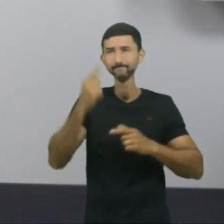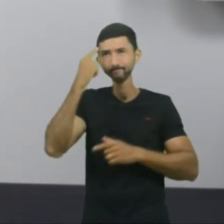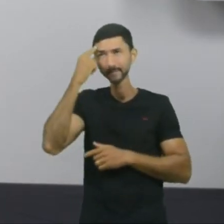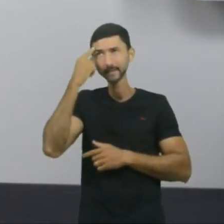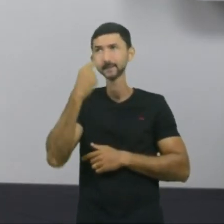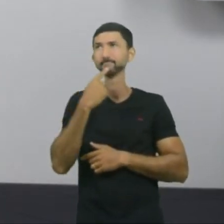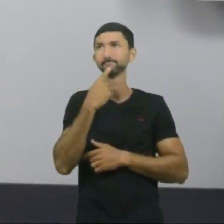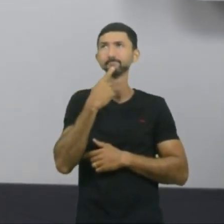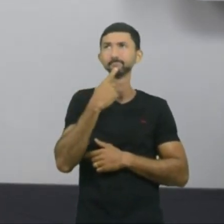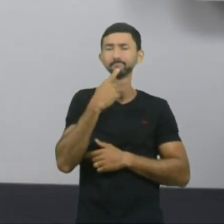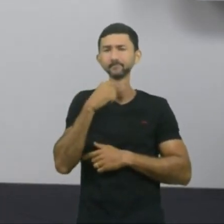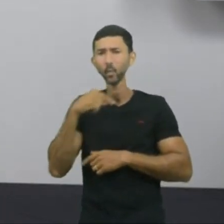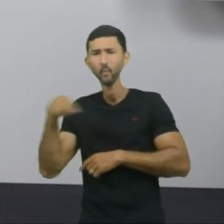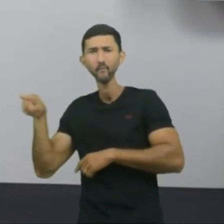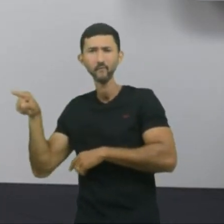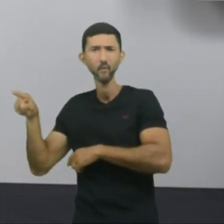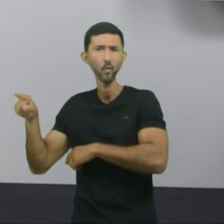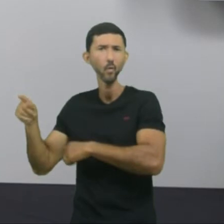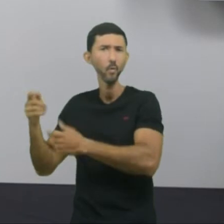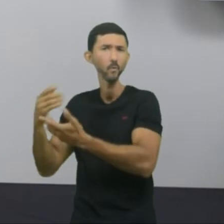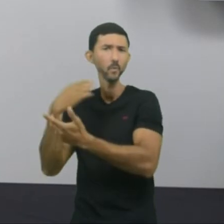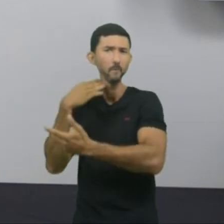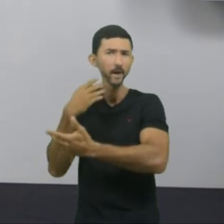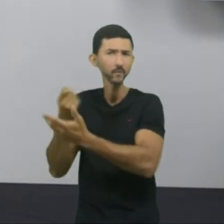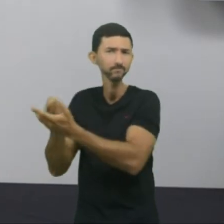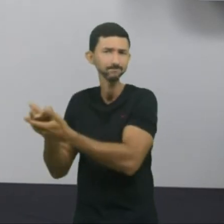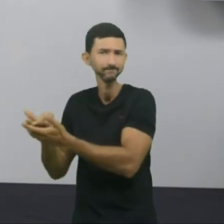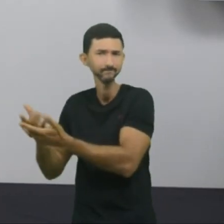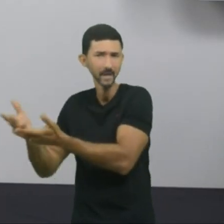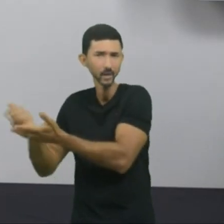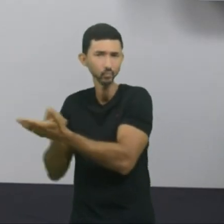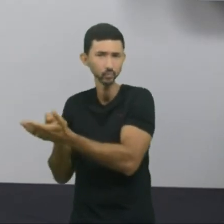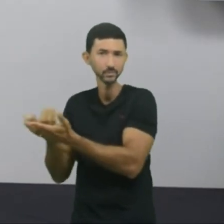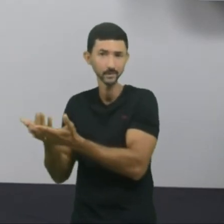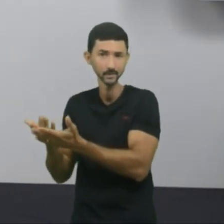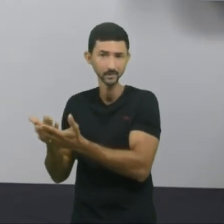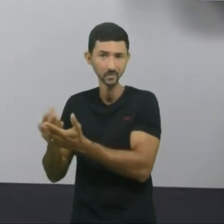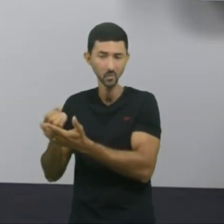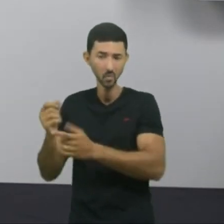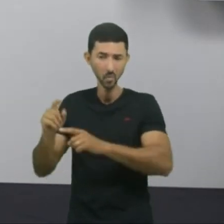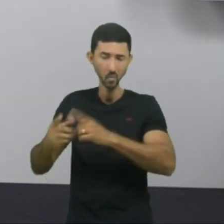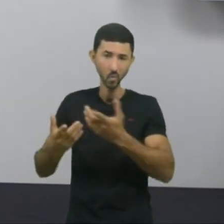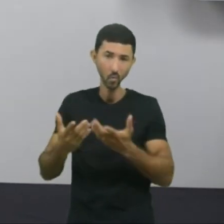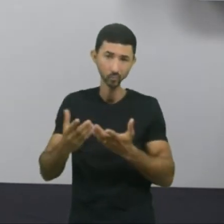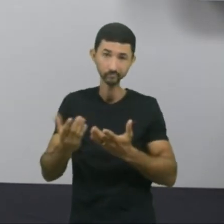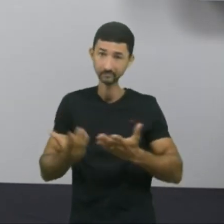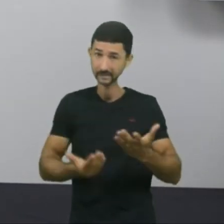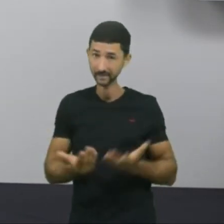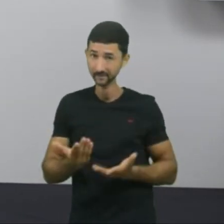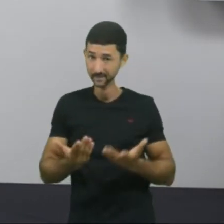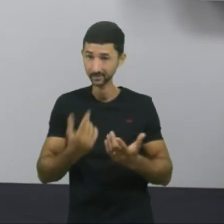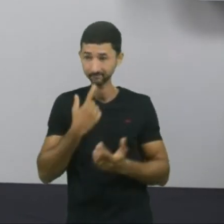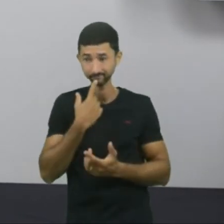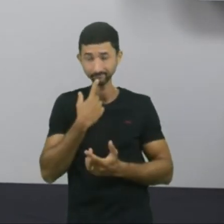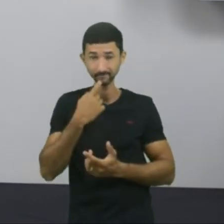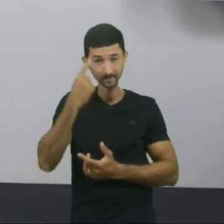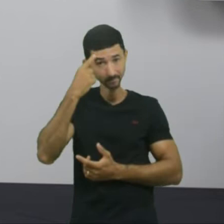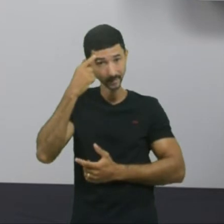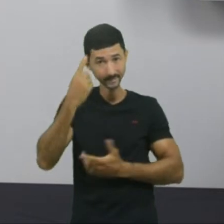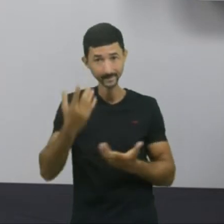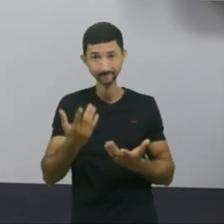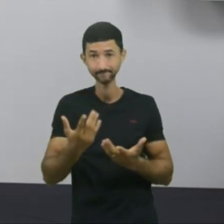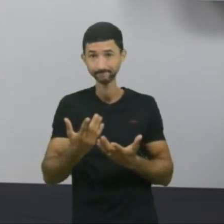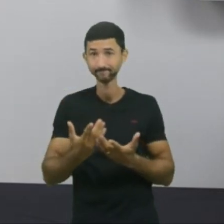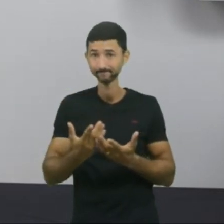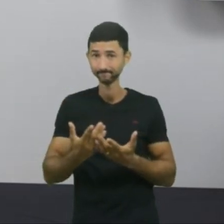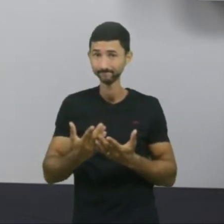se de fato você precisa sacar aquele dinheiro para comprar o objeto ou o serviço que você está querendo. Nem